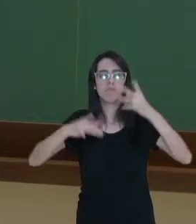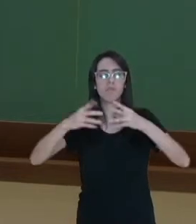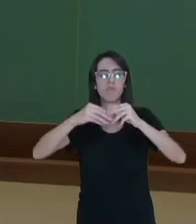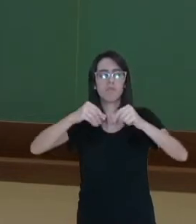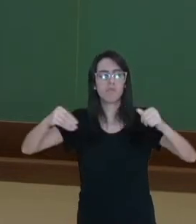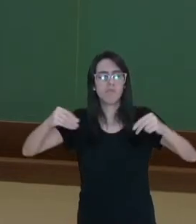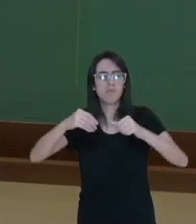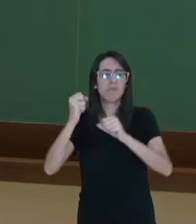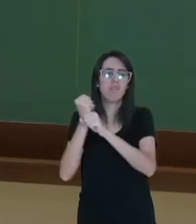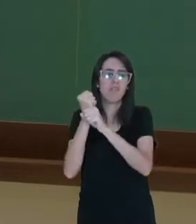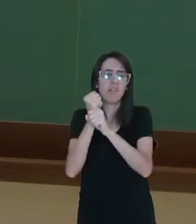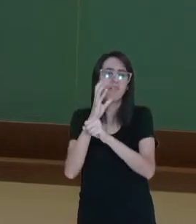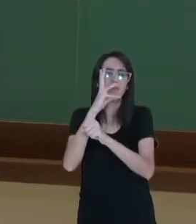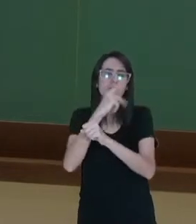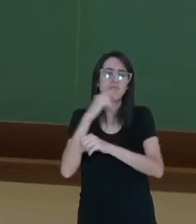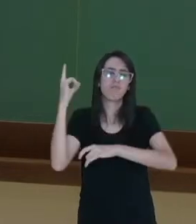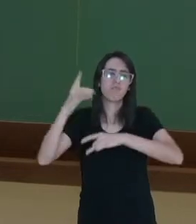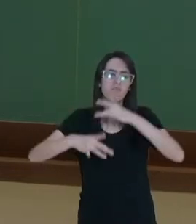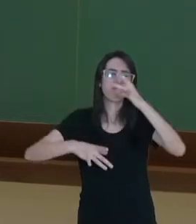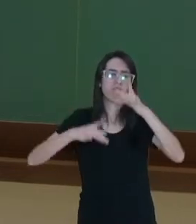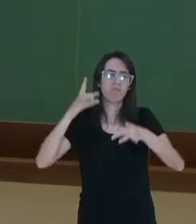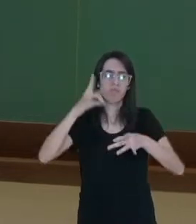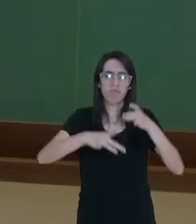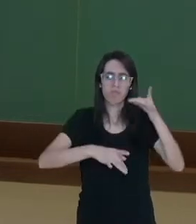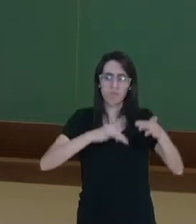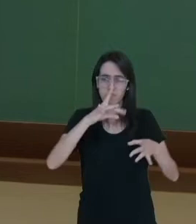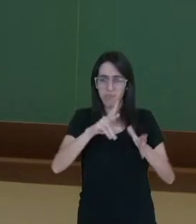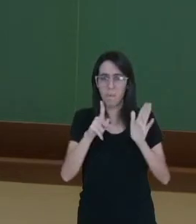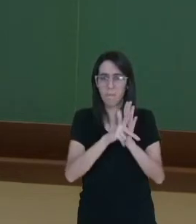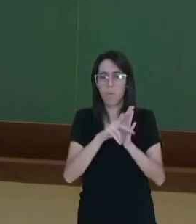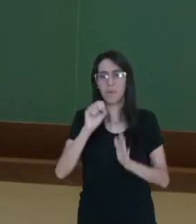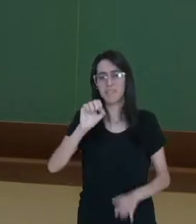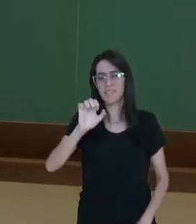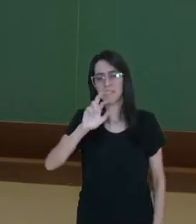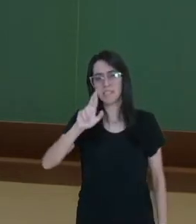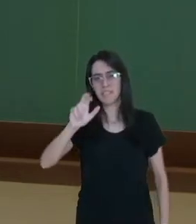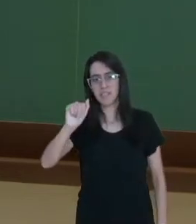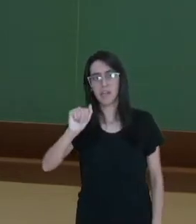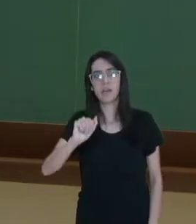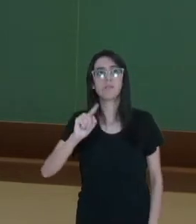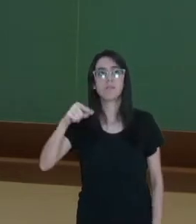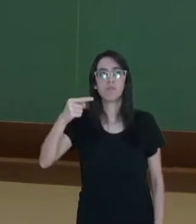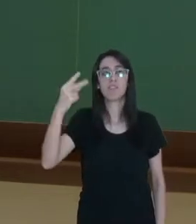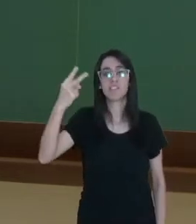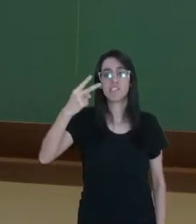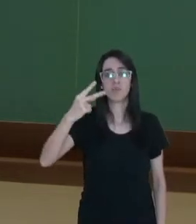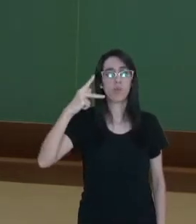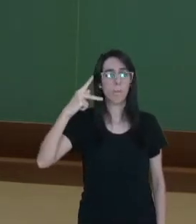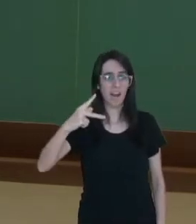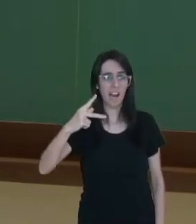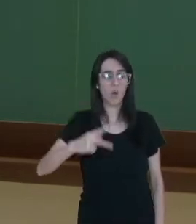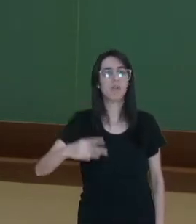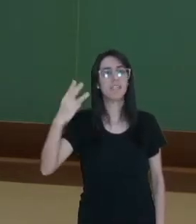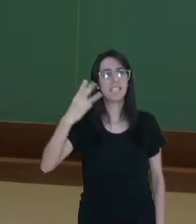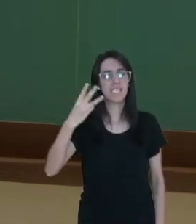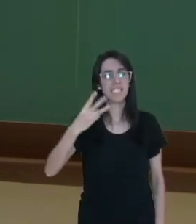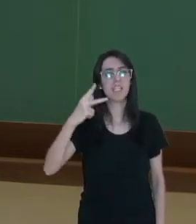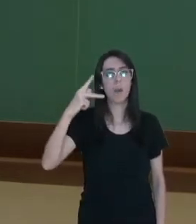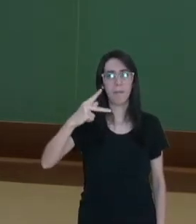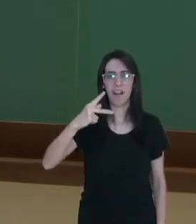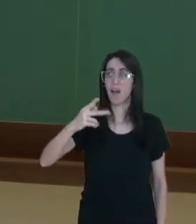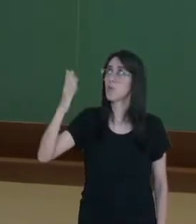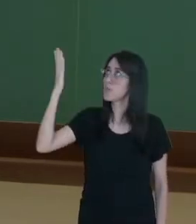sedimentos provenientes do escudo cristalino da Serra do Mar, segundo planalto paranaense e o terceiro